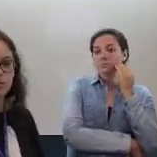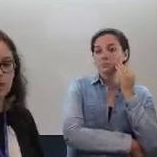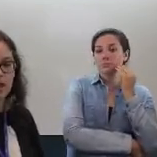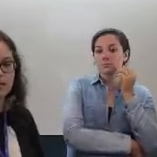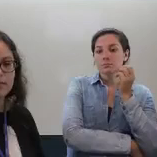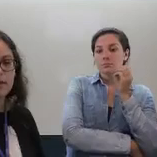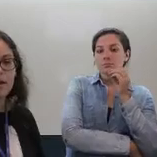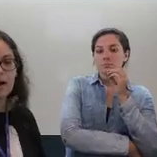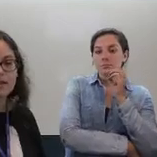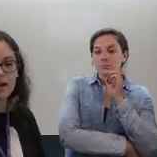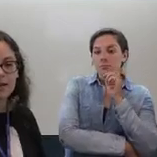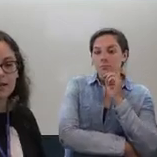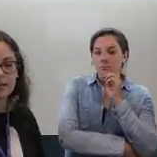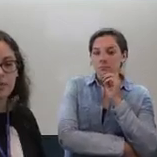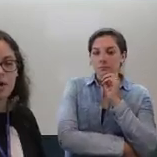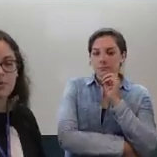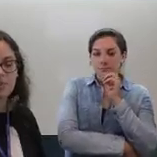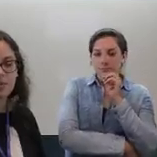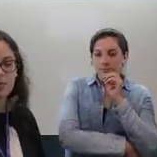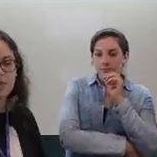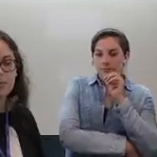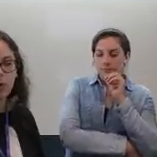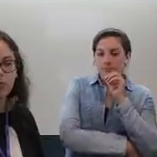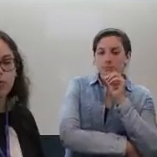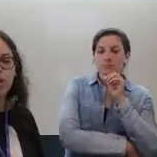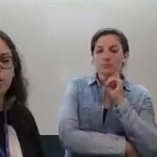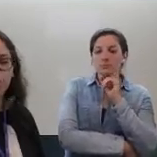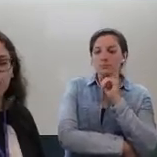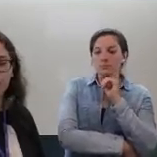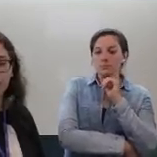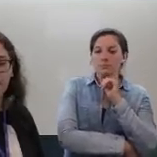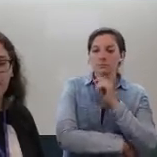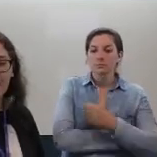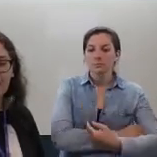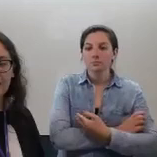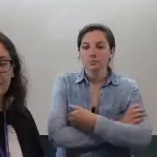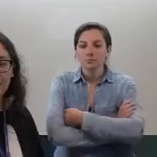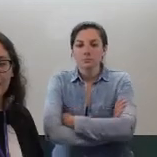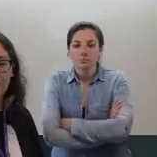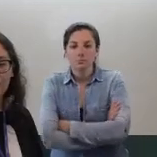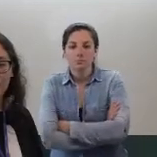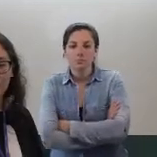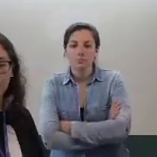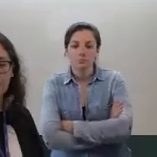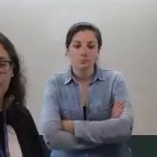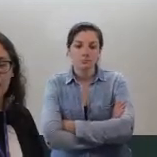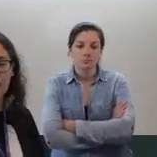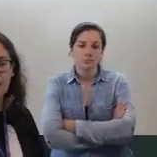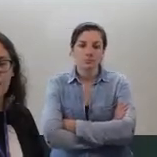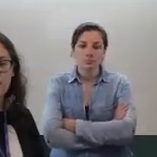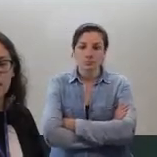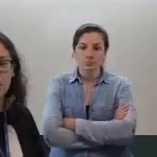abreviação do mês, a data, então, a abreviação do mês, ponto, e o ano. Aqui, ao final da